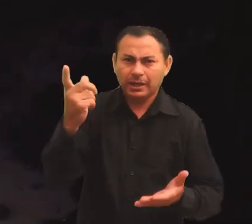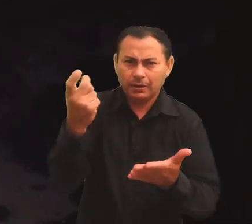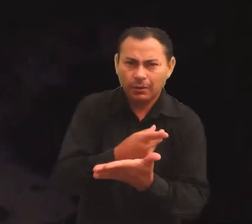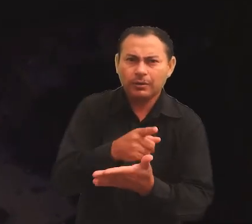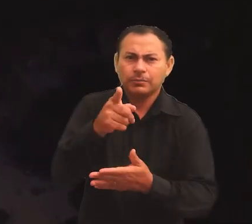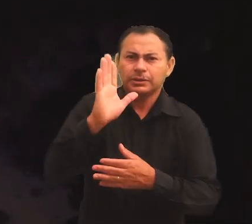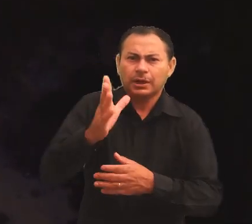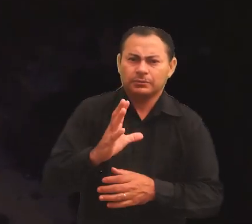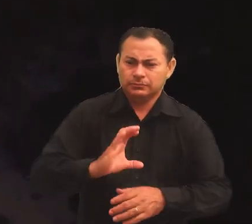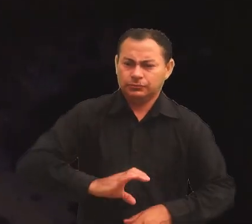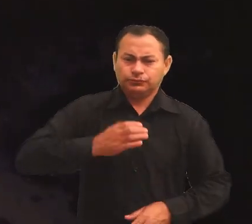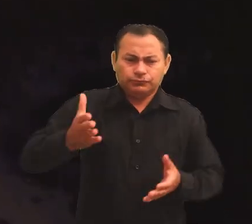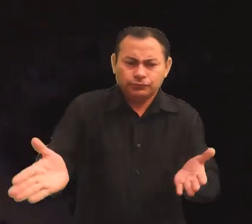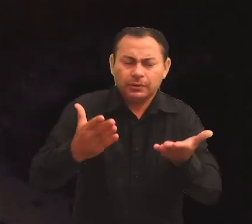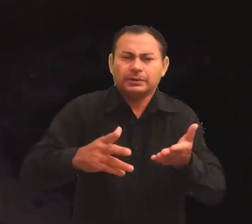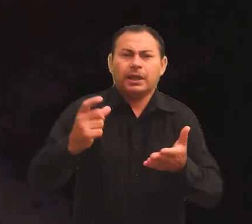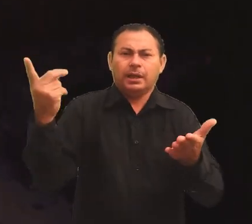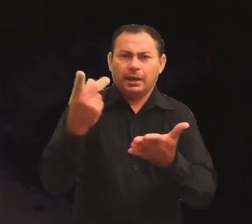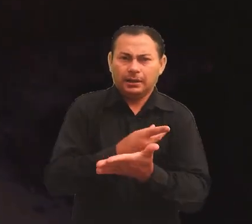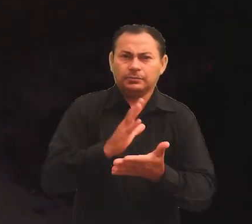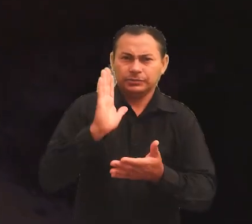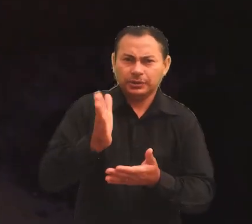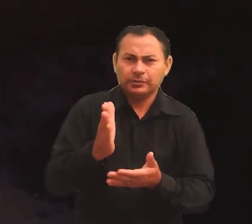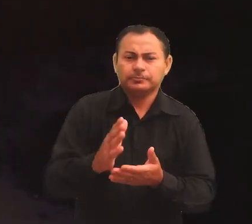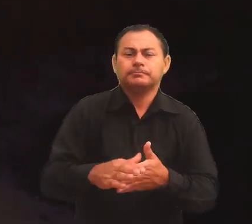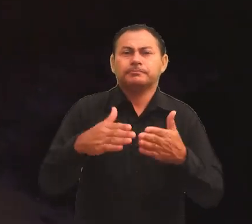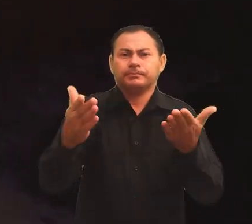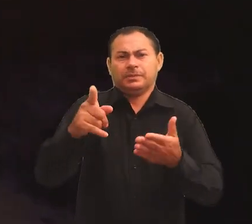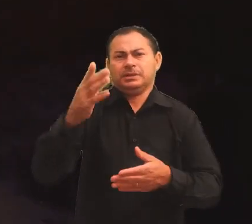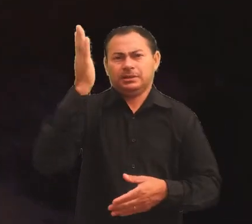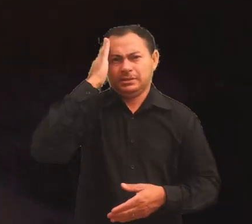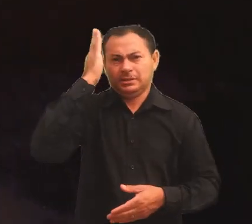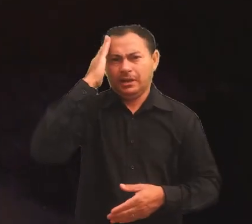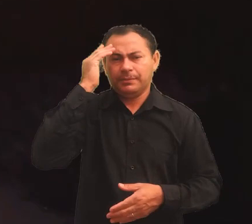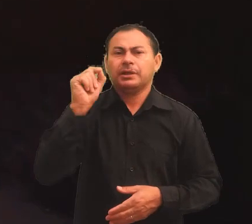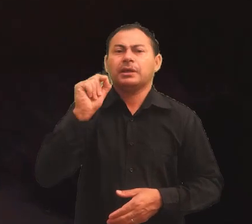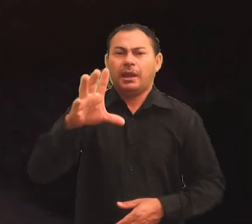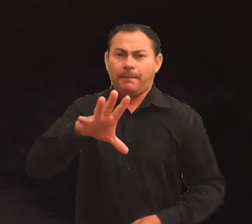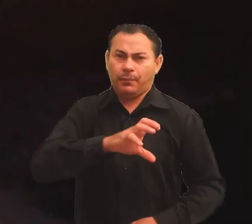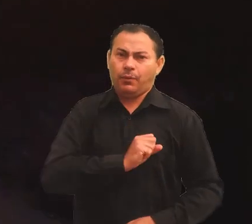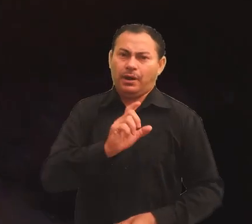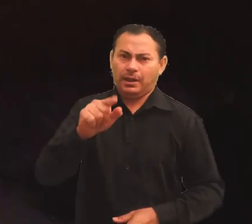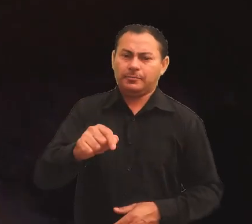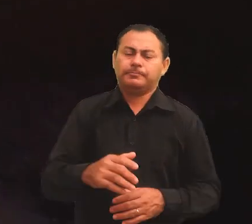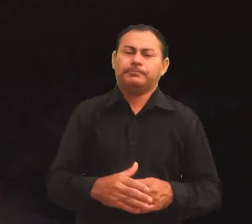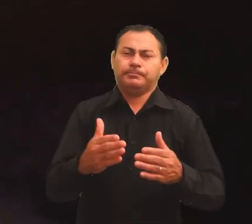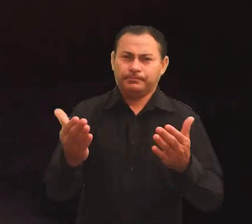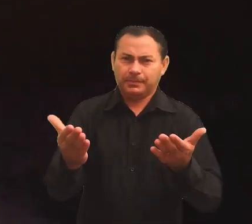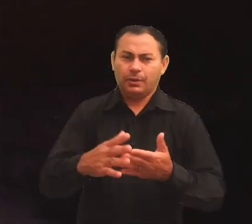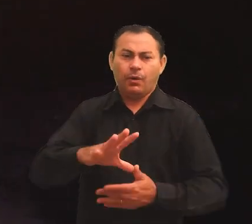errou? Você já foi encorajado depois de ter falhado? Então você sabe que tipo de amor é este.